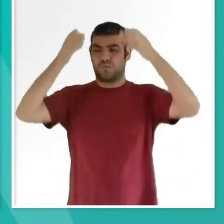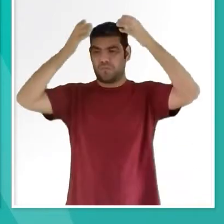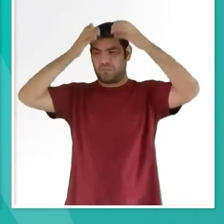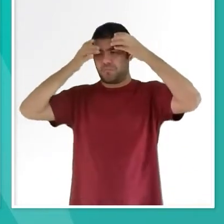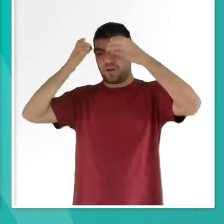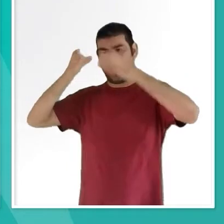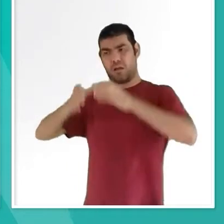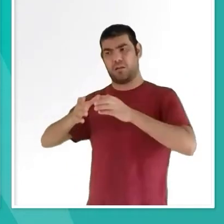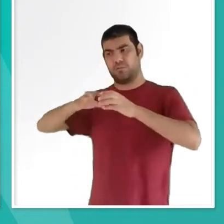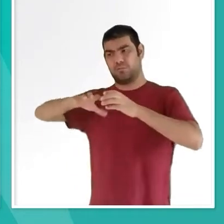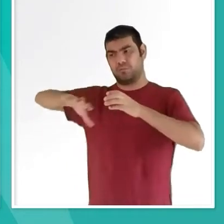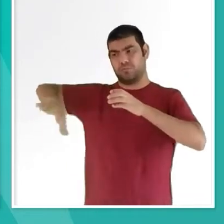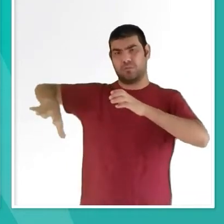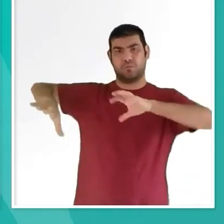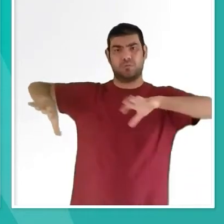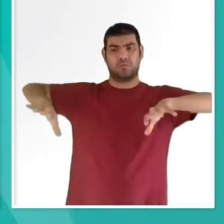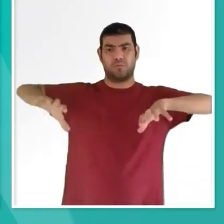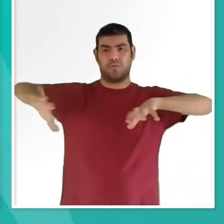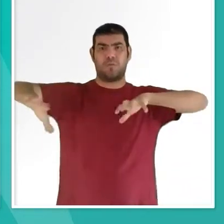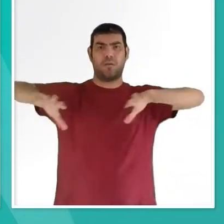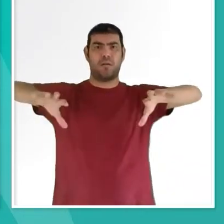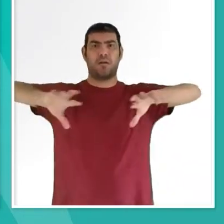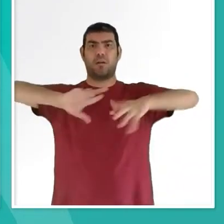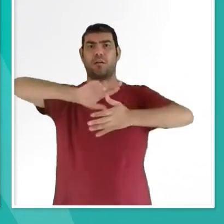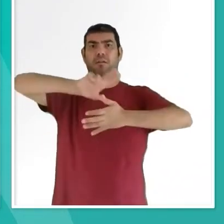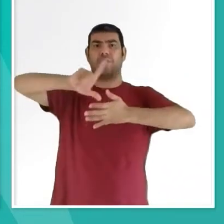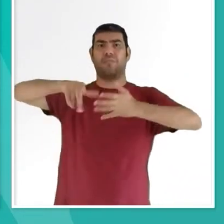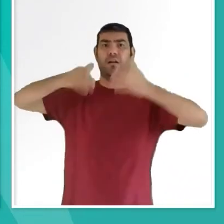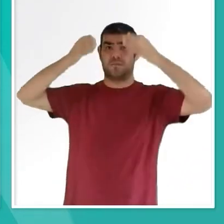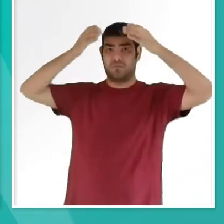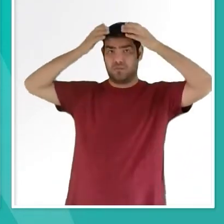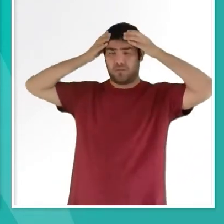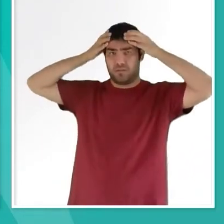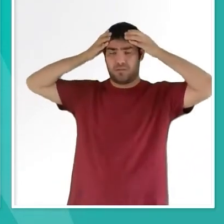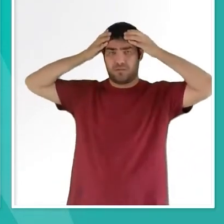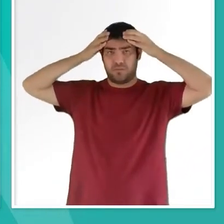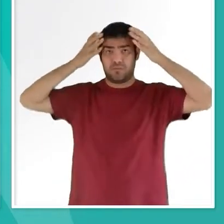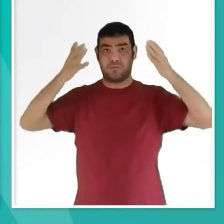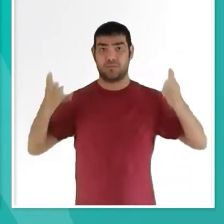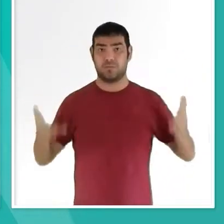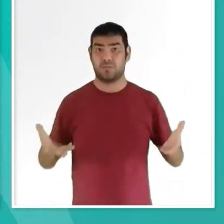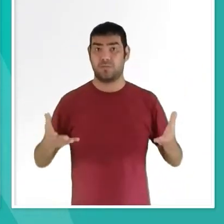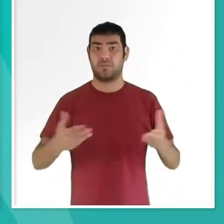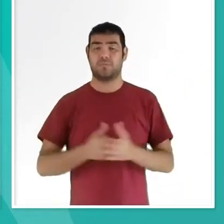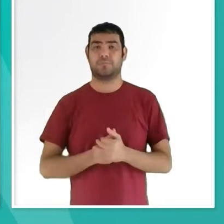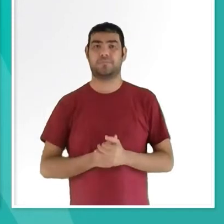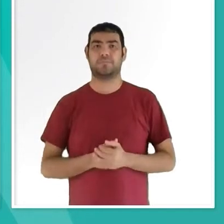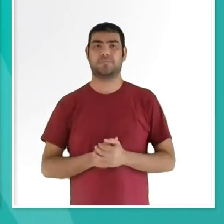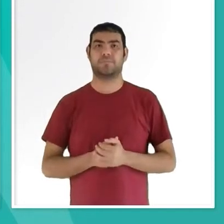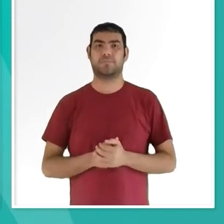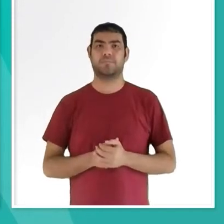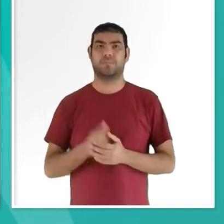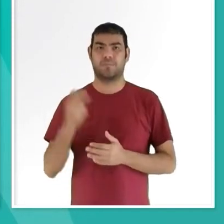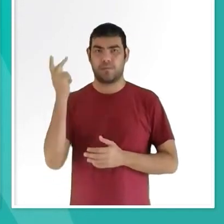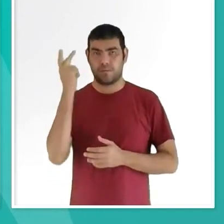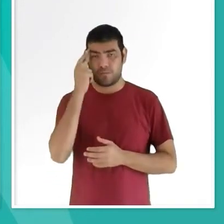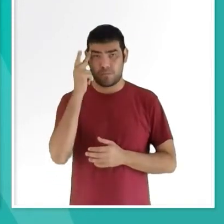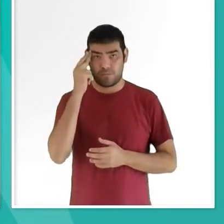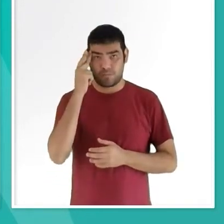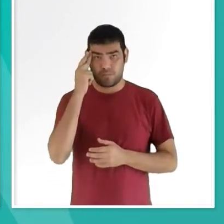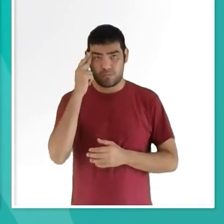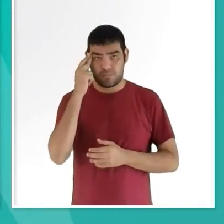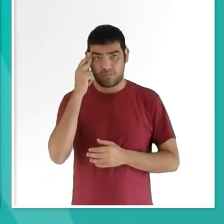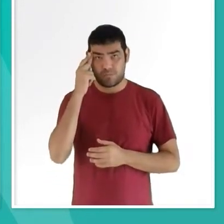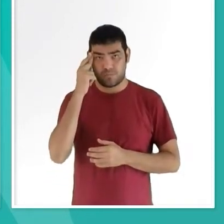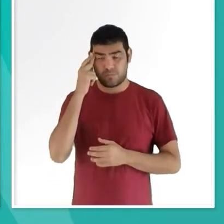vários reinos. Então, uma coisa que era comum entre esses vários reinos ali do